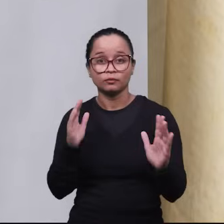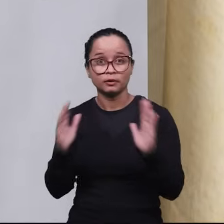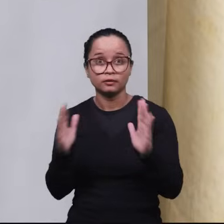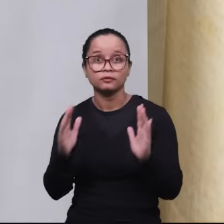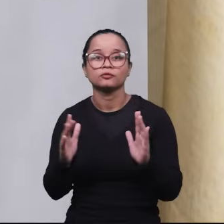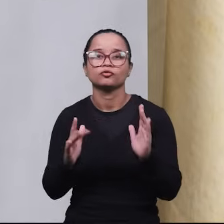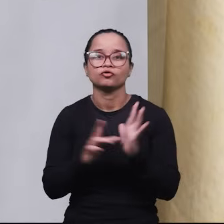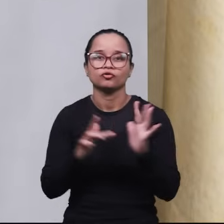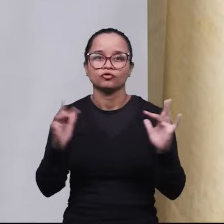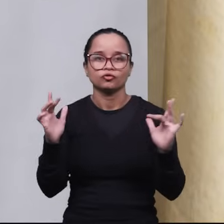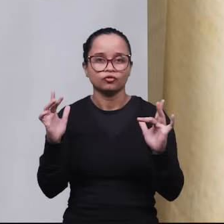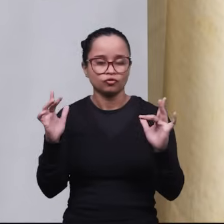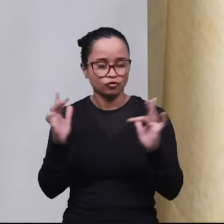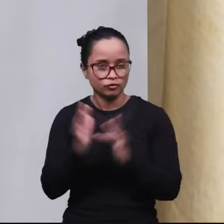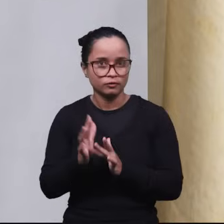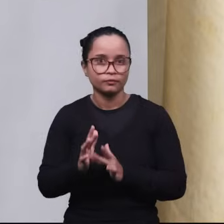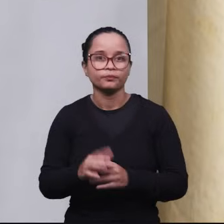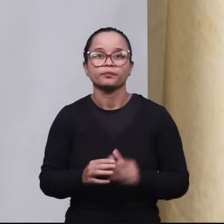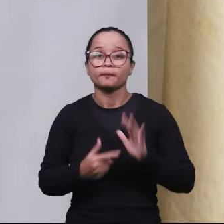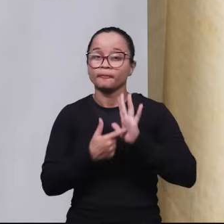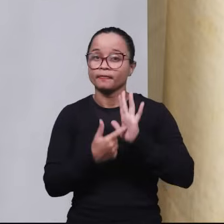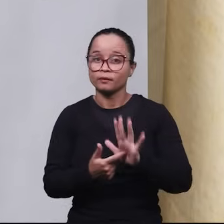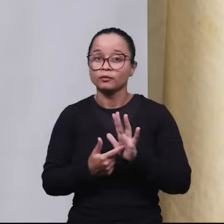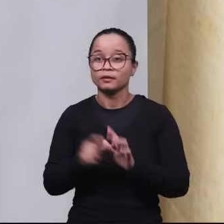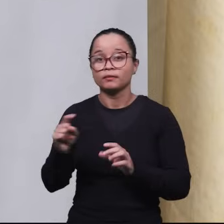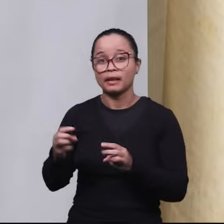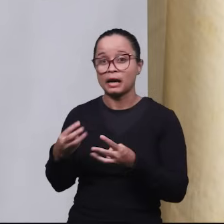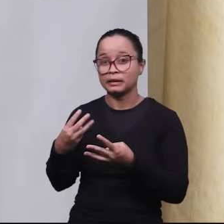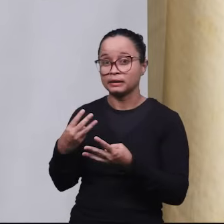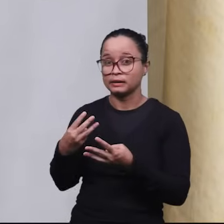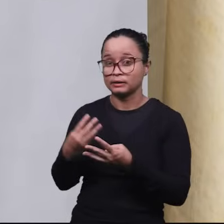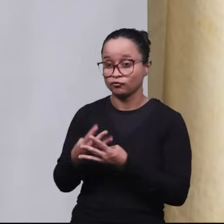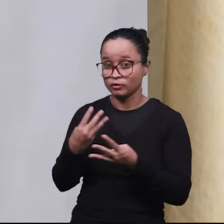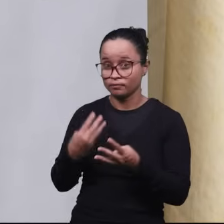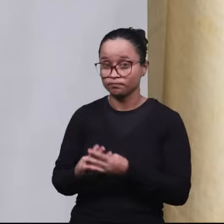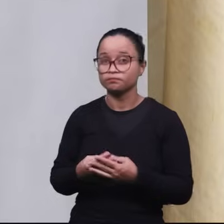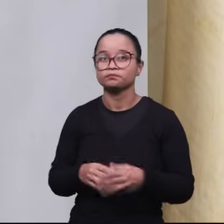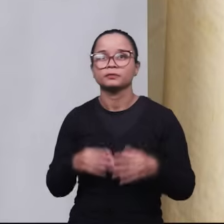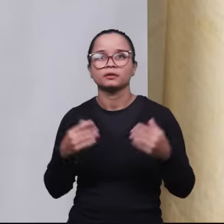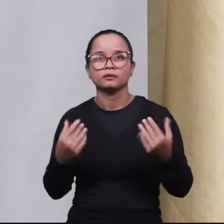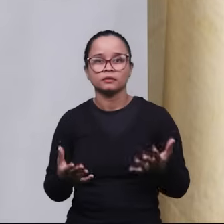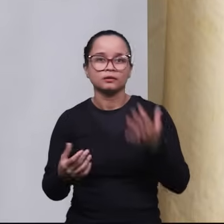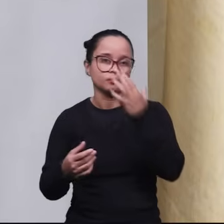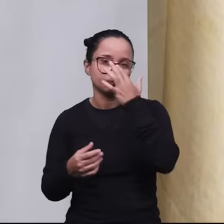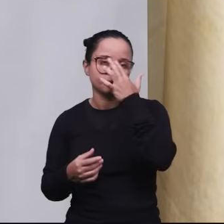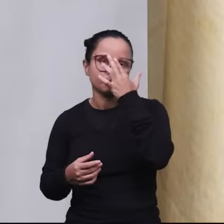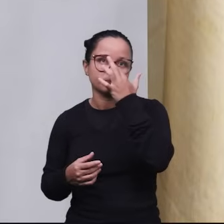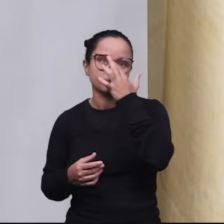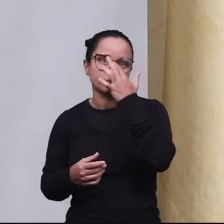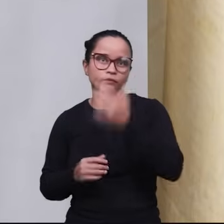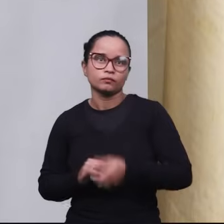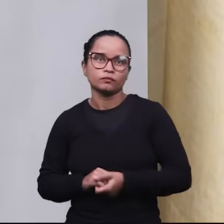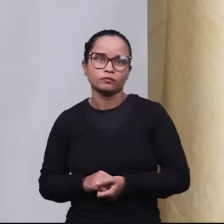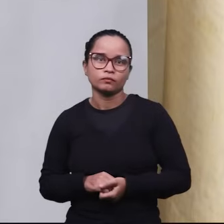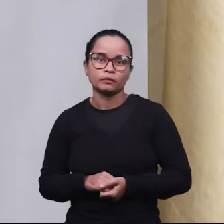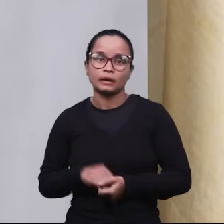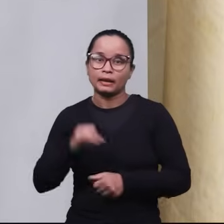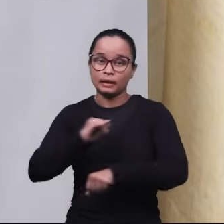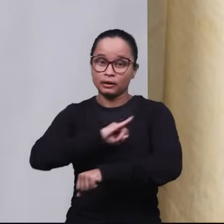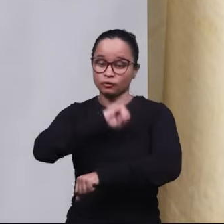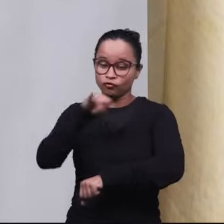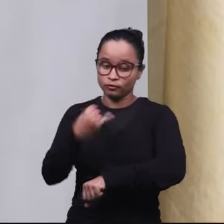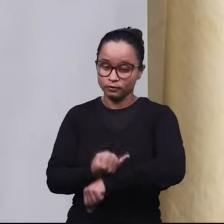Senhor Jesus que circulavam na Judéia, ou seja, ali na parte de